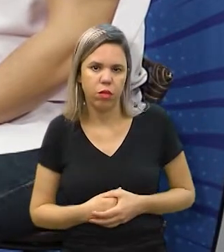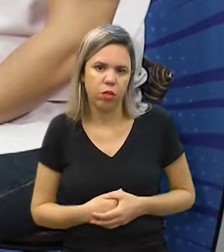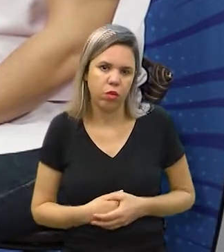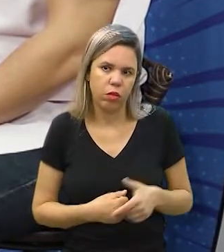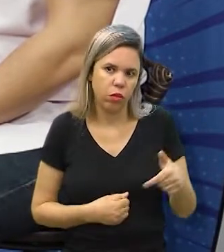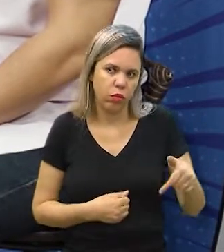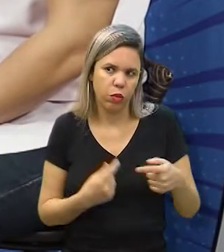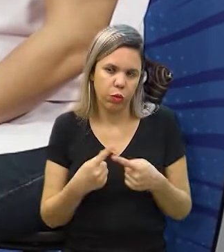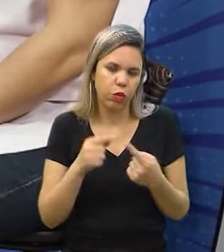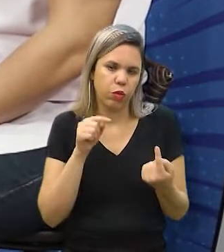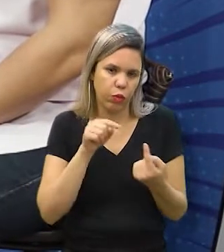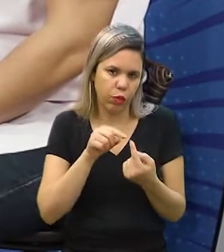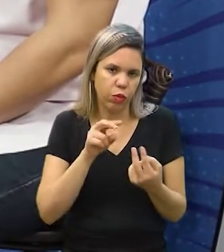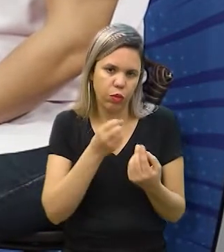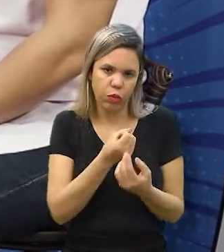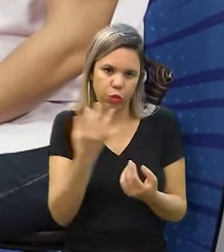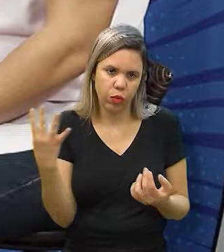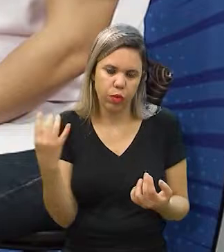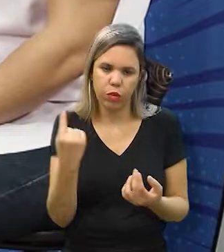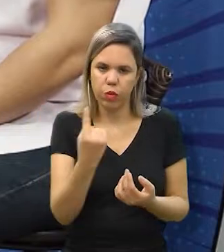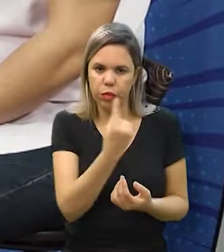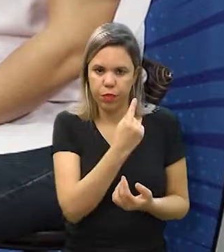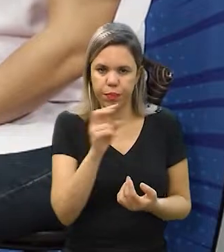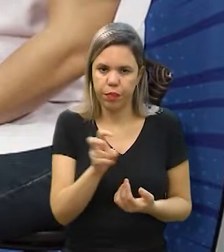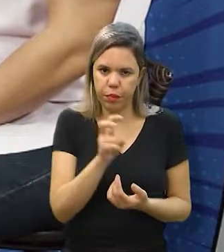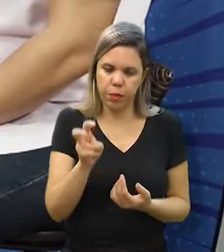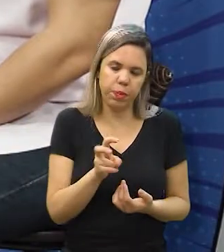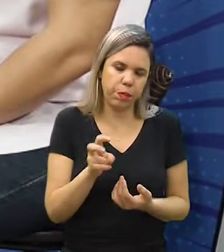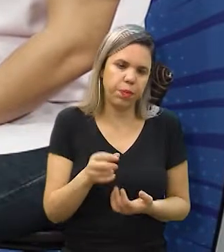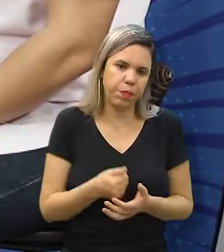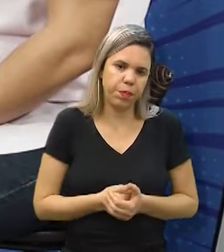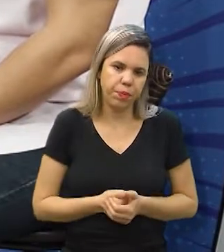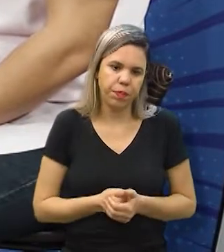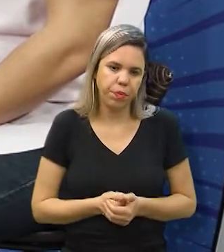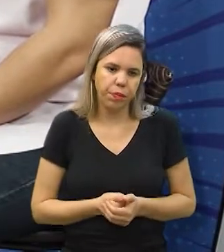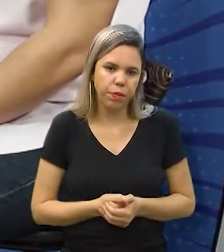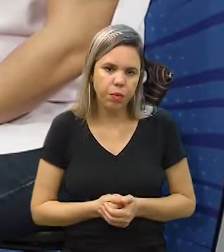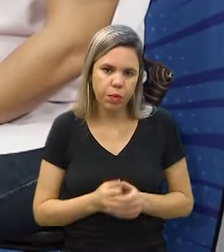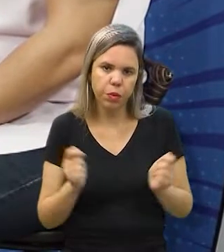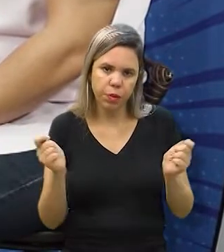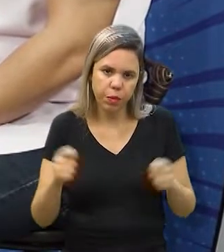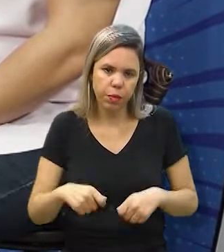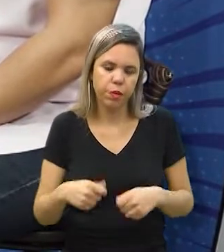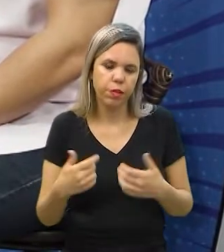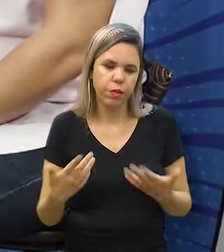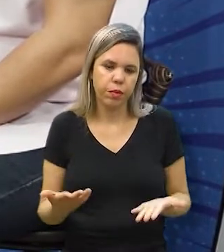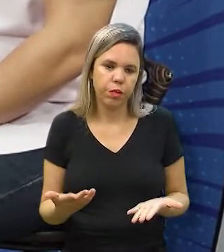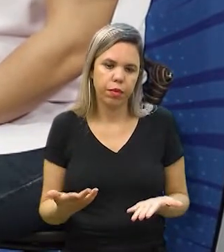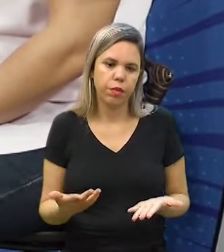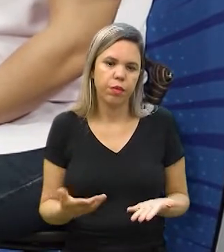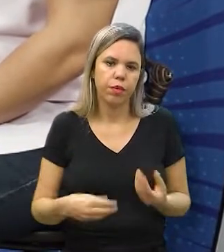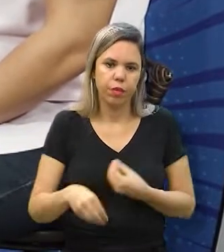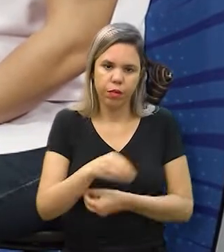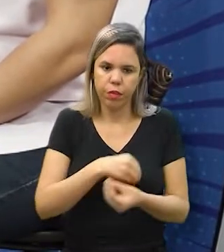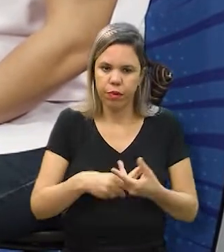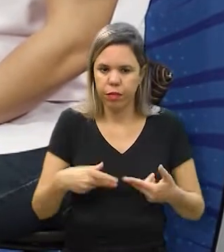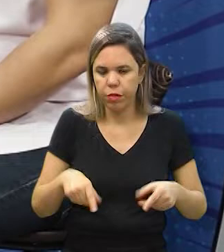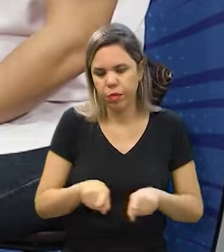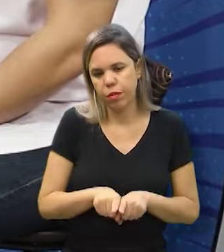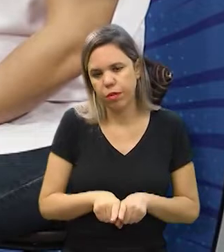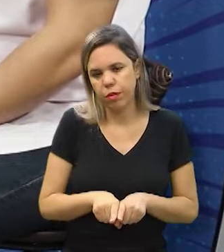7 porque corresponde a cada uma das serpentes, mas pode ser que eu condense e